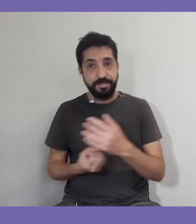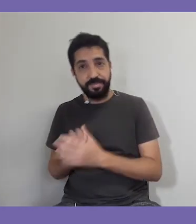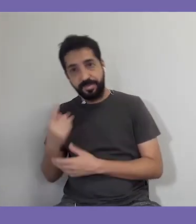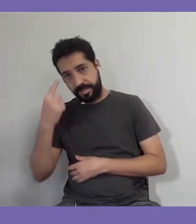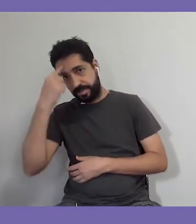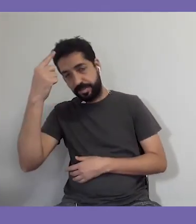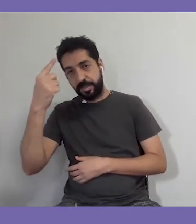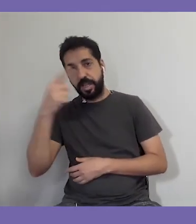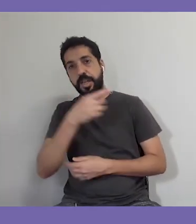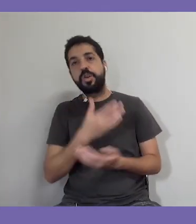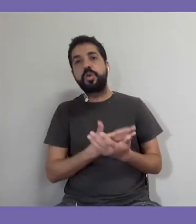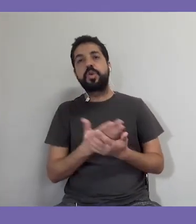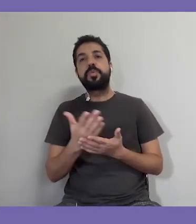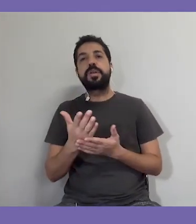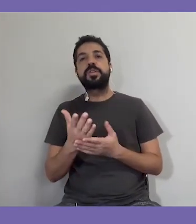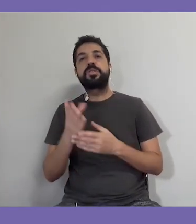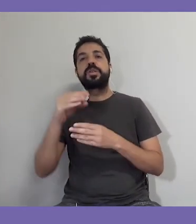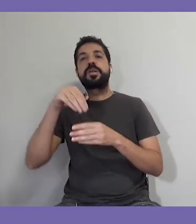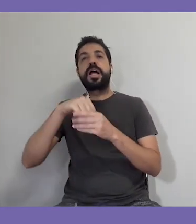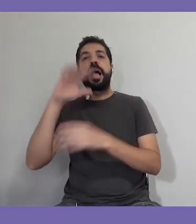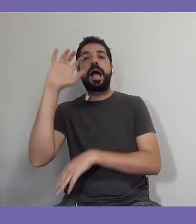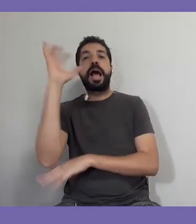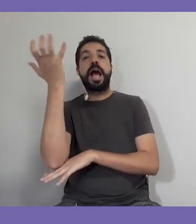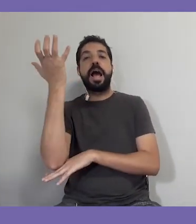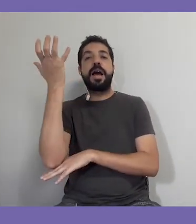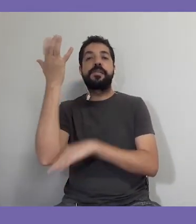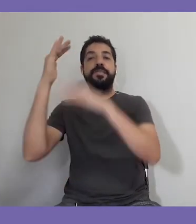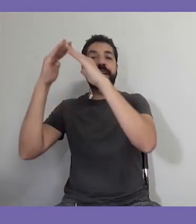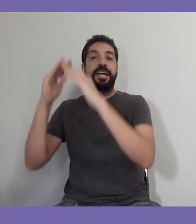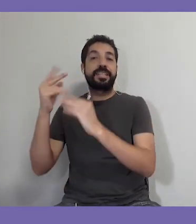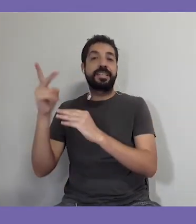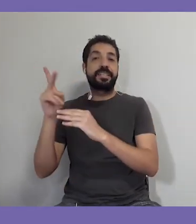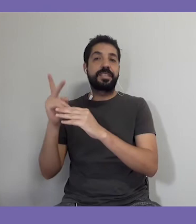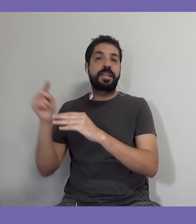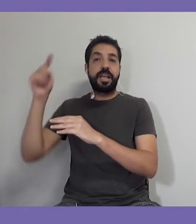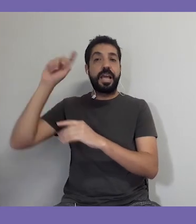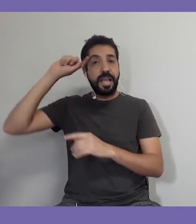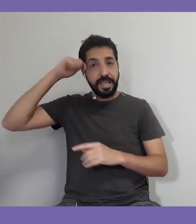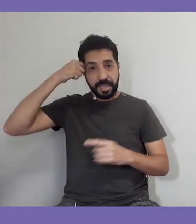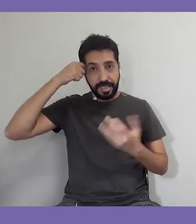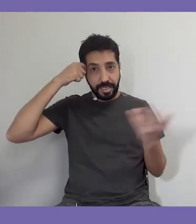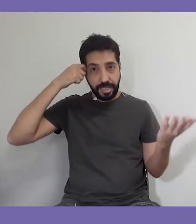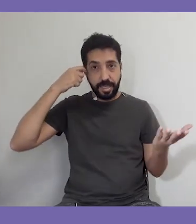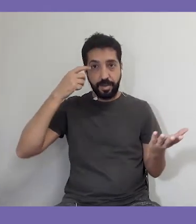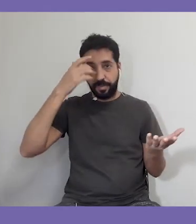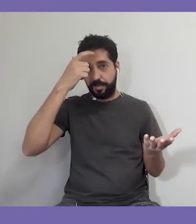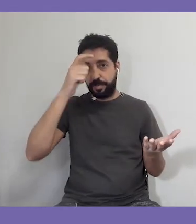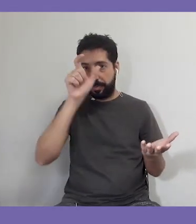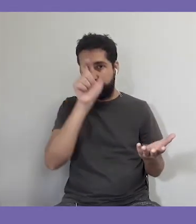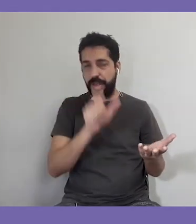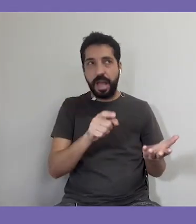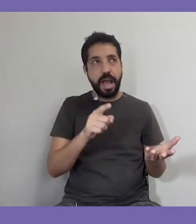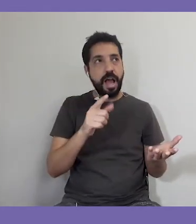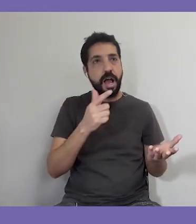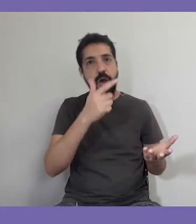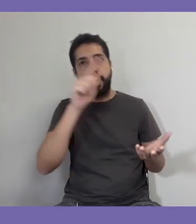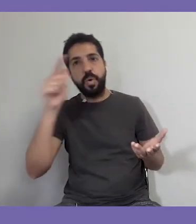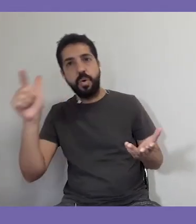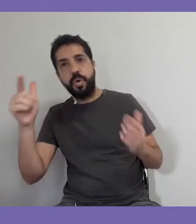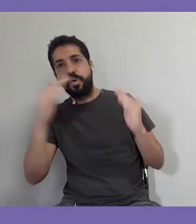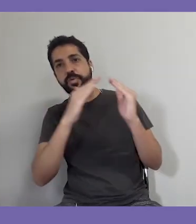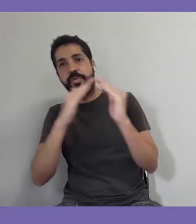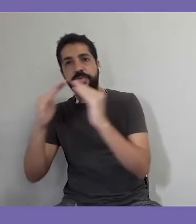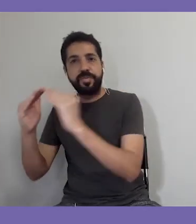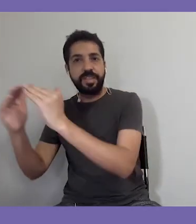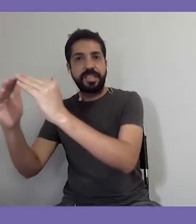menino que começou a morar em uma árvore de um bairro da Zona Sul de São Paulo. Ele era negro, ele começou a despertar